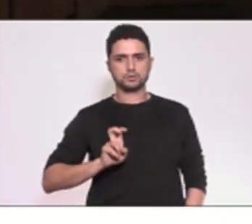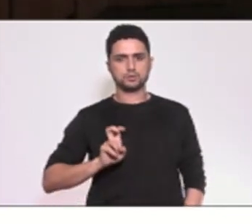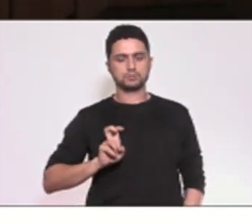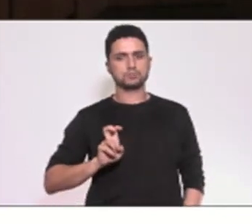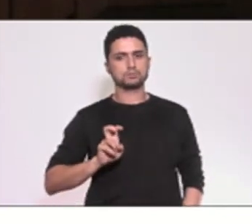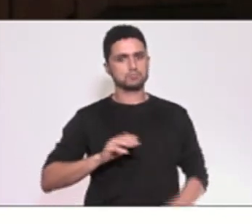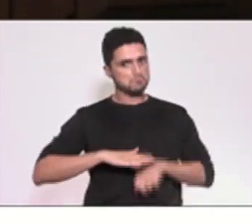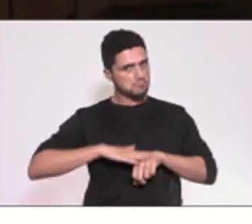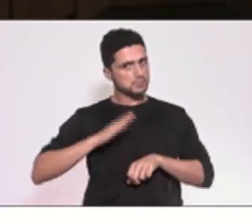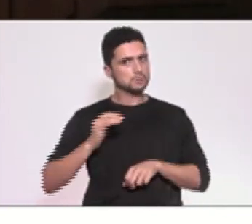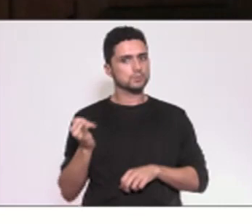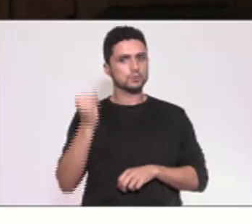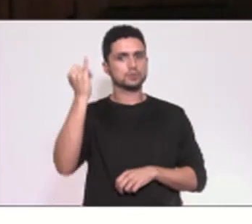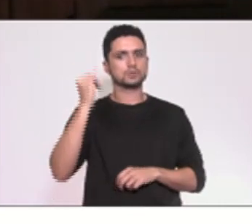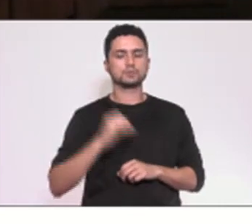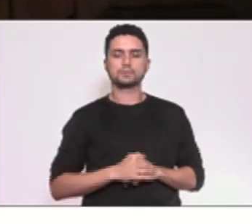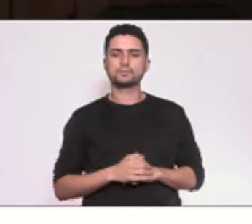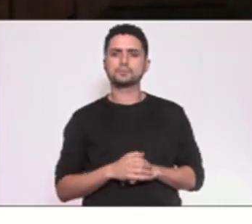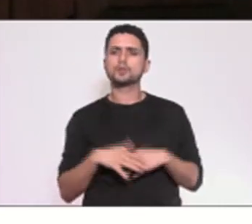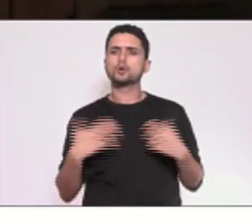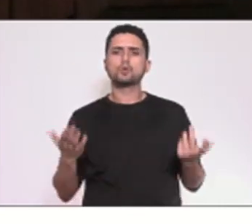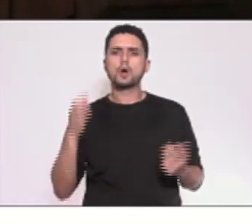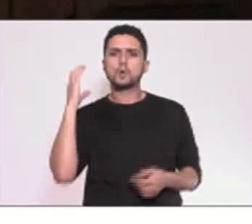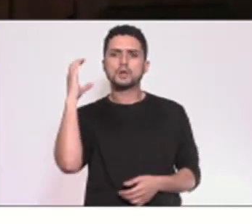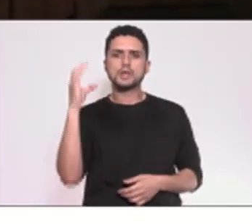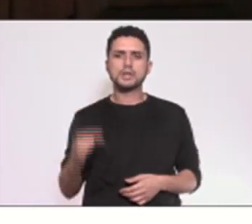Diz o seguinte, quais são os crimes